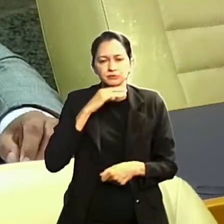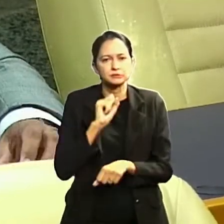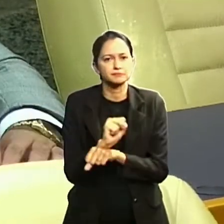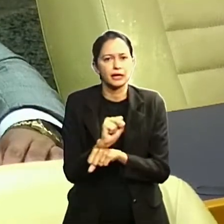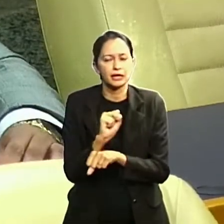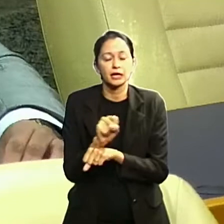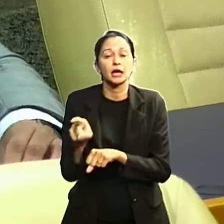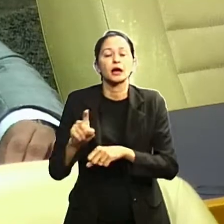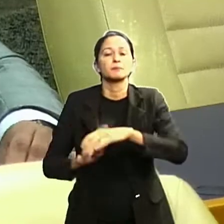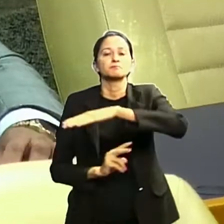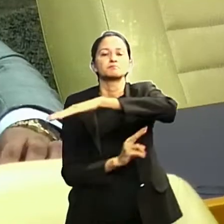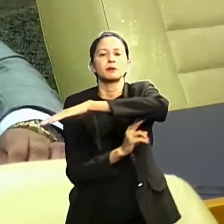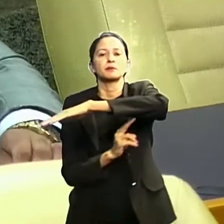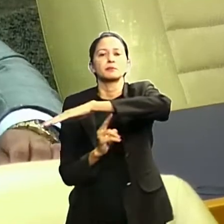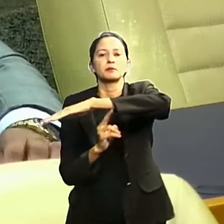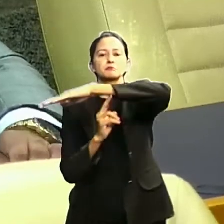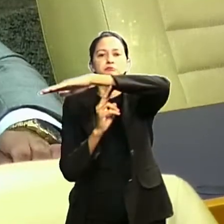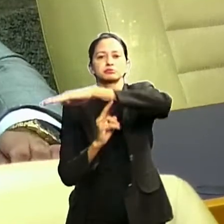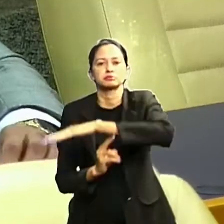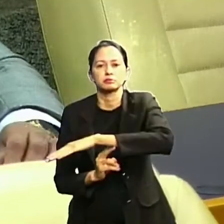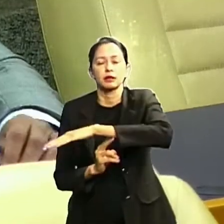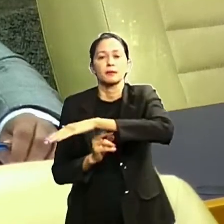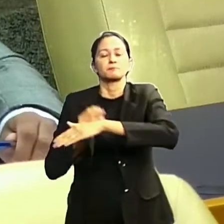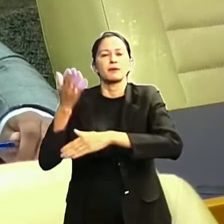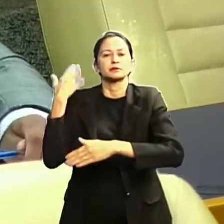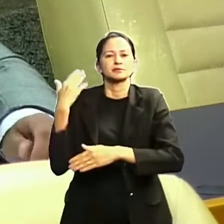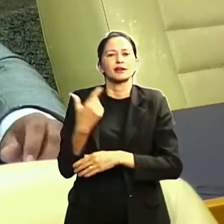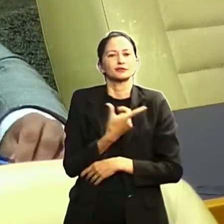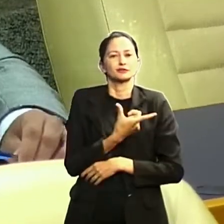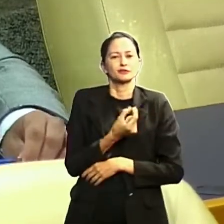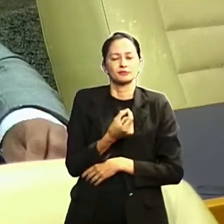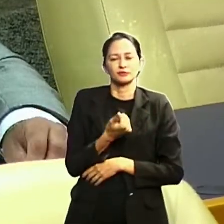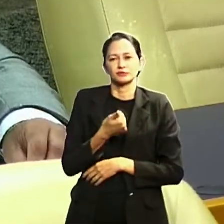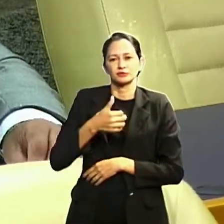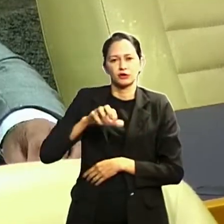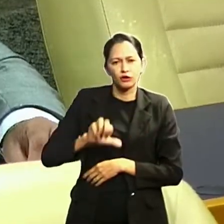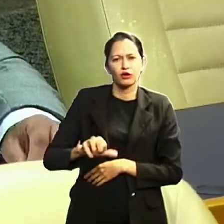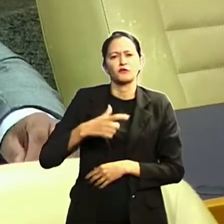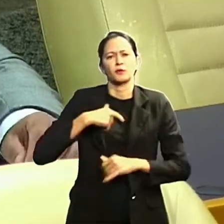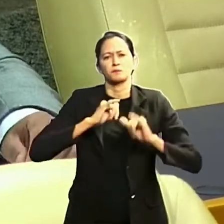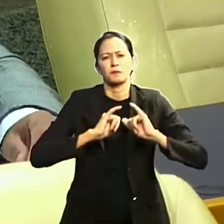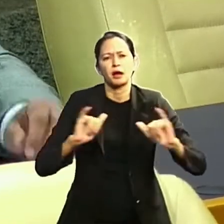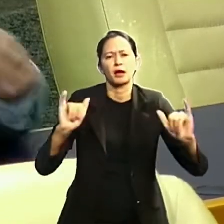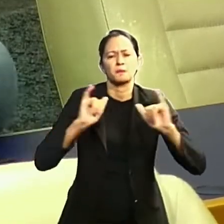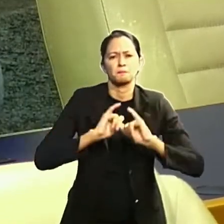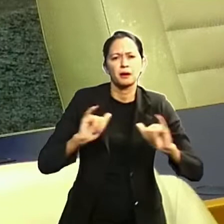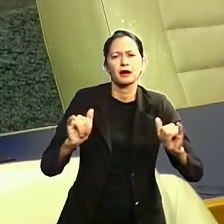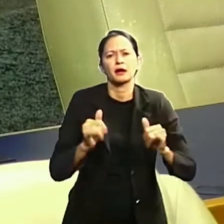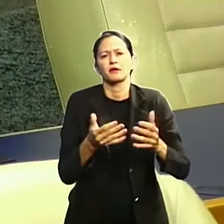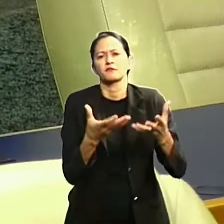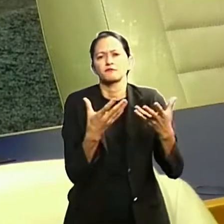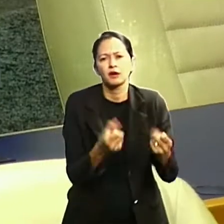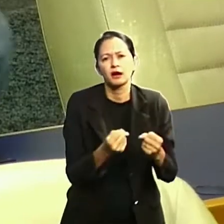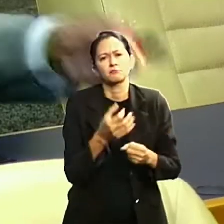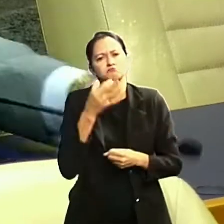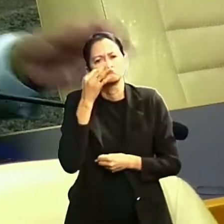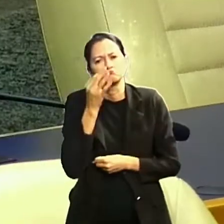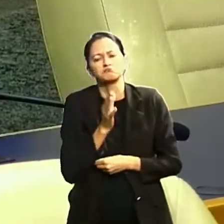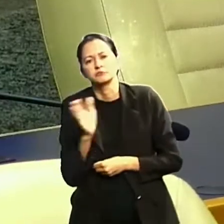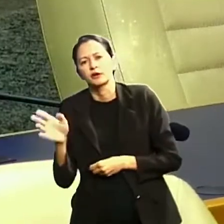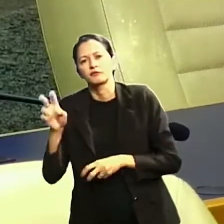ter caído, porque em 2019 eu até fiz aqui uma denúncia, pedi visita em loco e assim nós estamos apresentando. Obrigado,